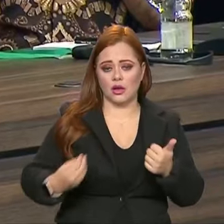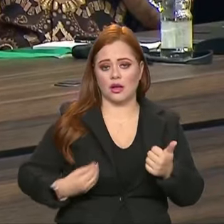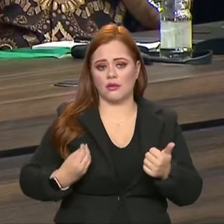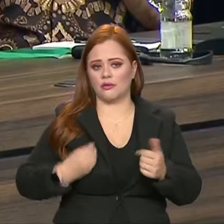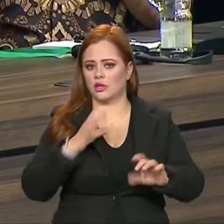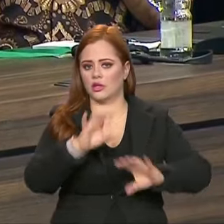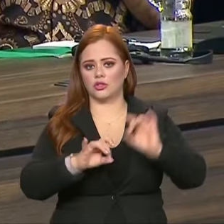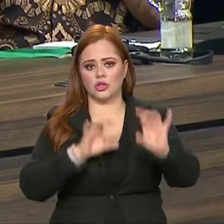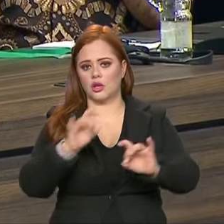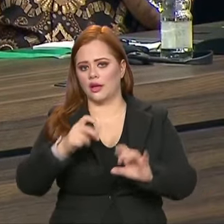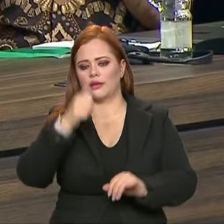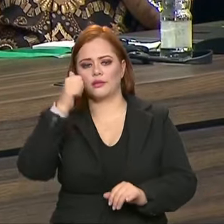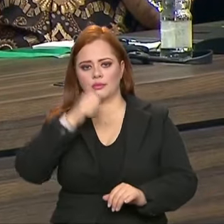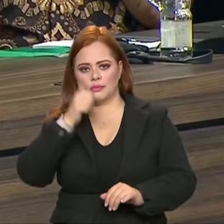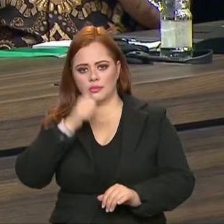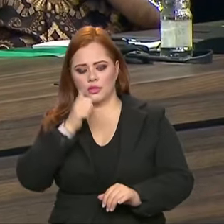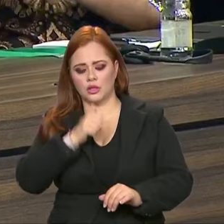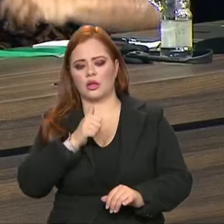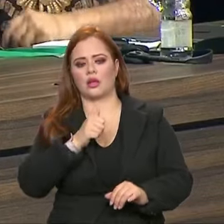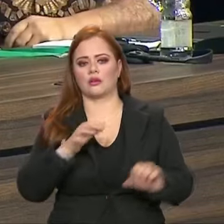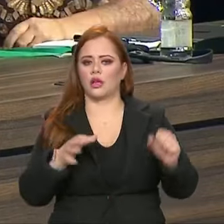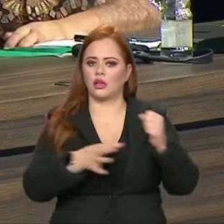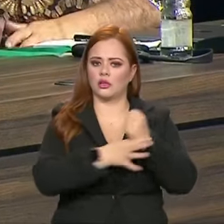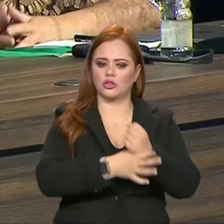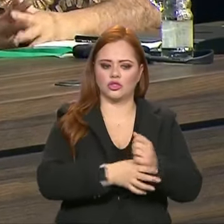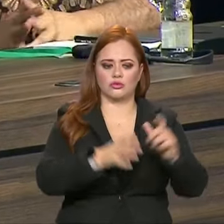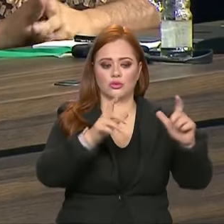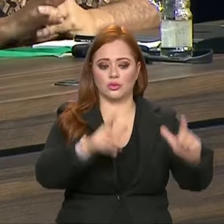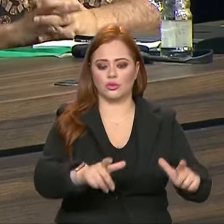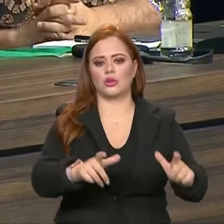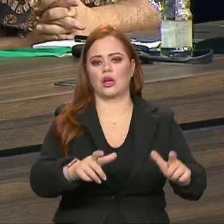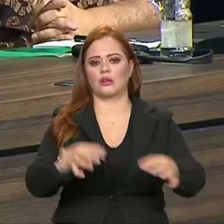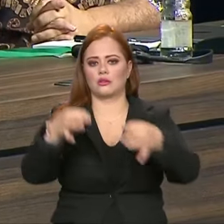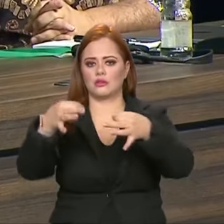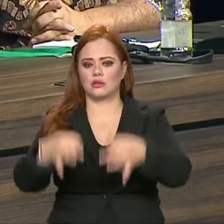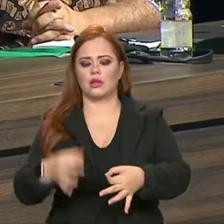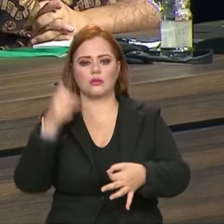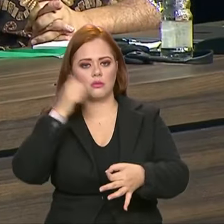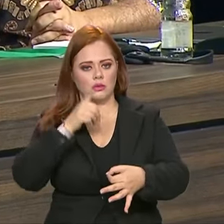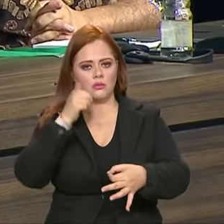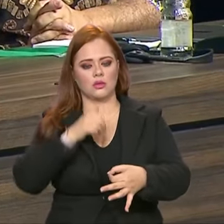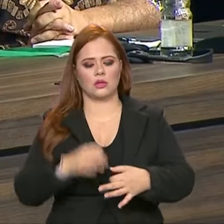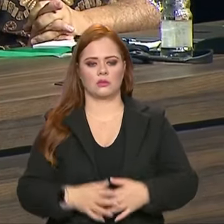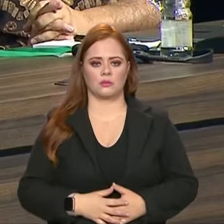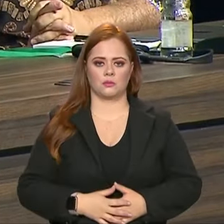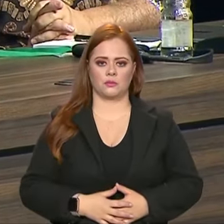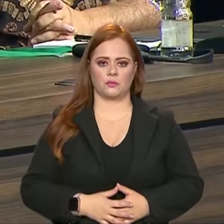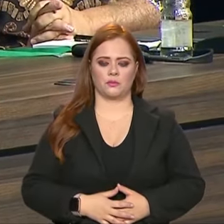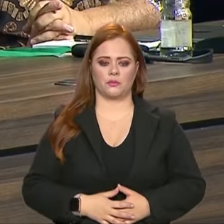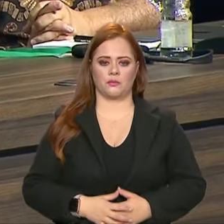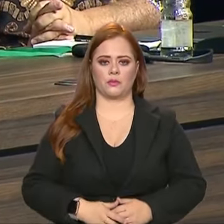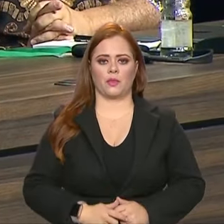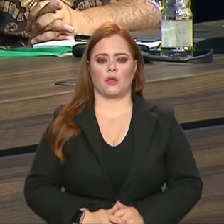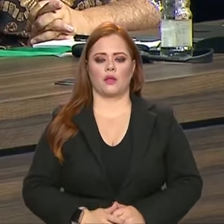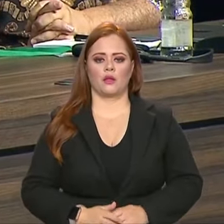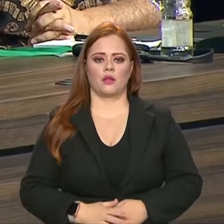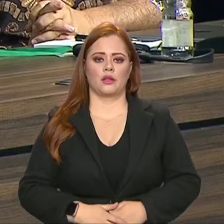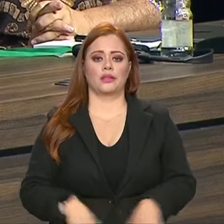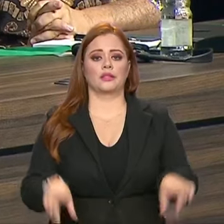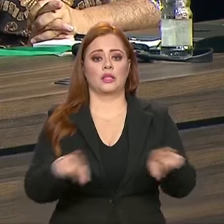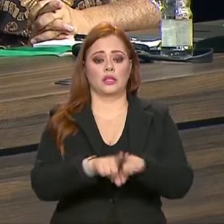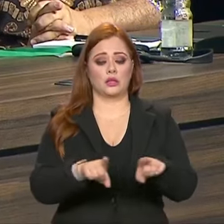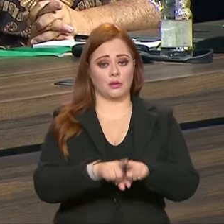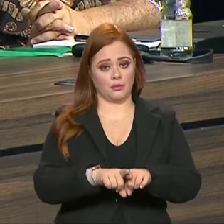elas, garantindo espaços específicos para as mulheres. Reiteramos que todos